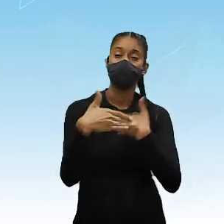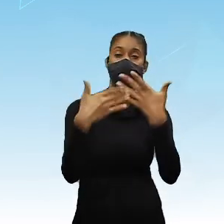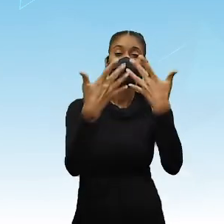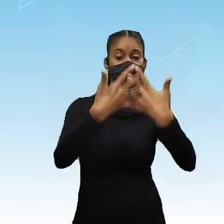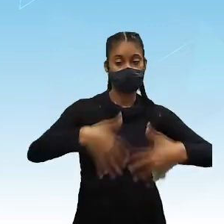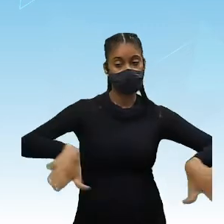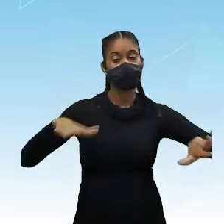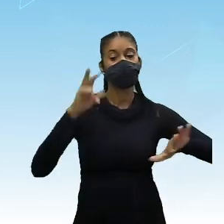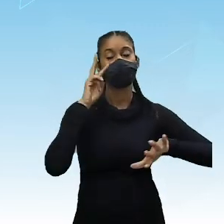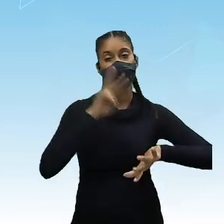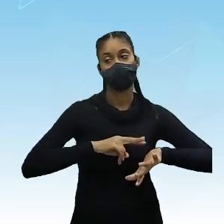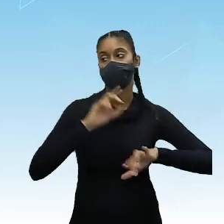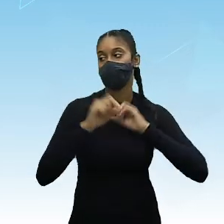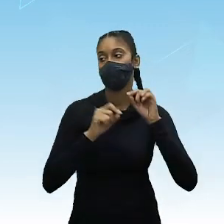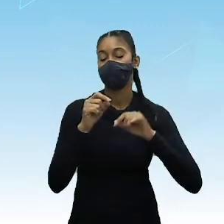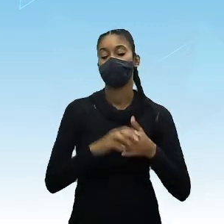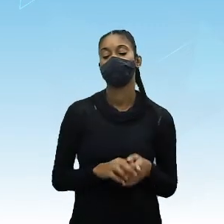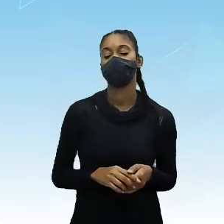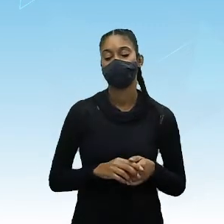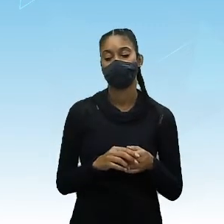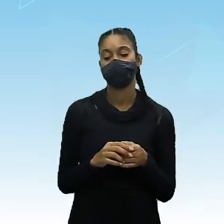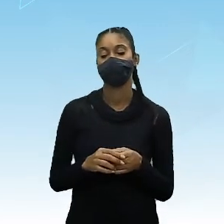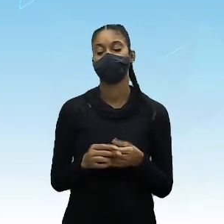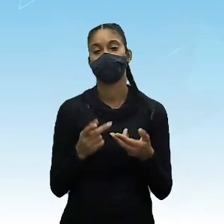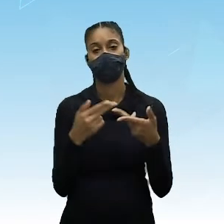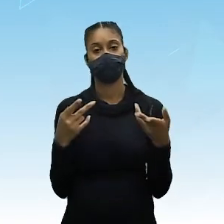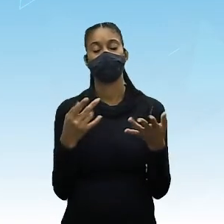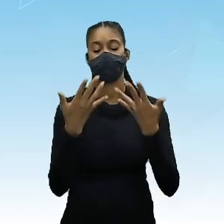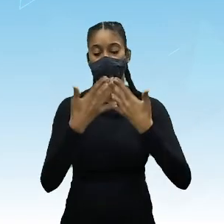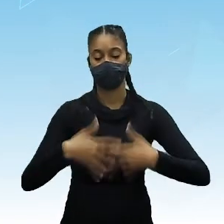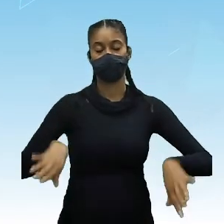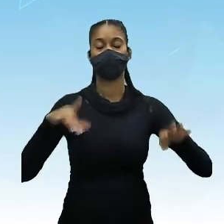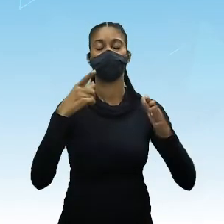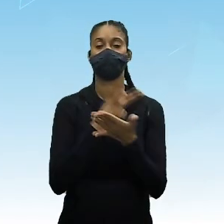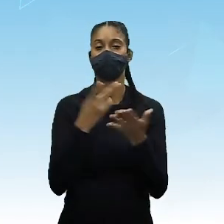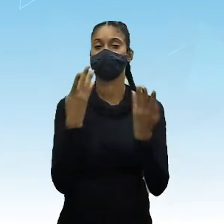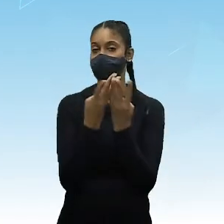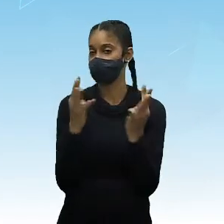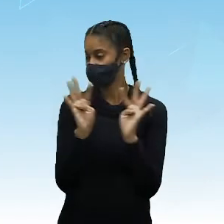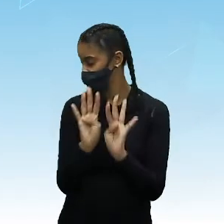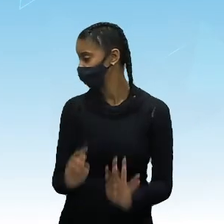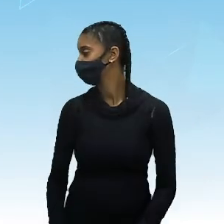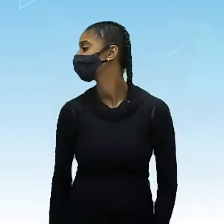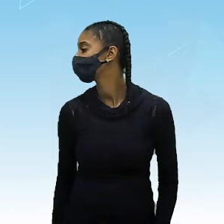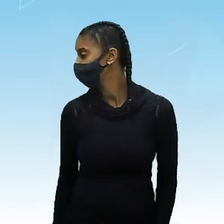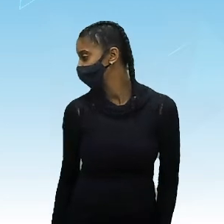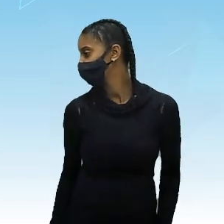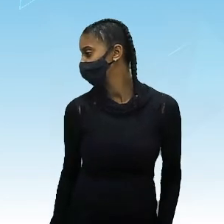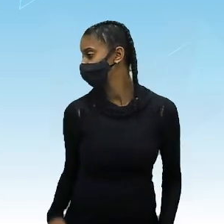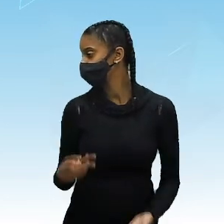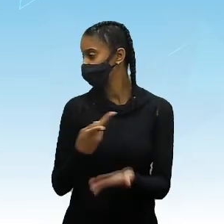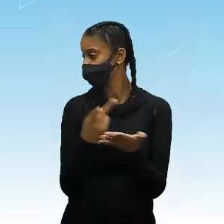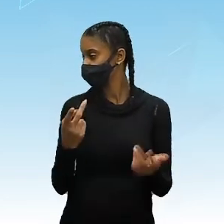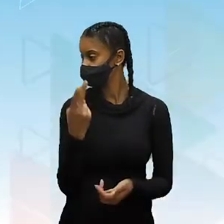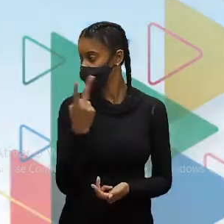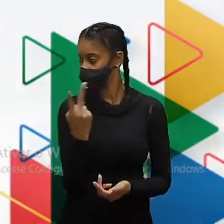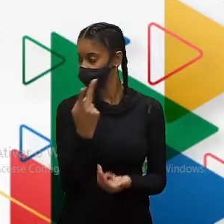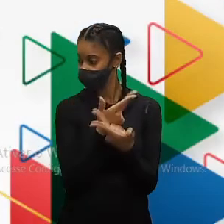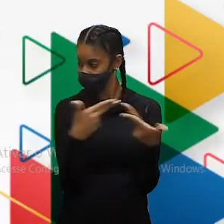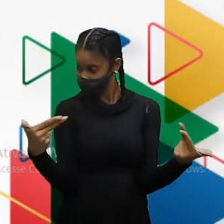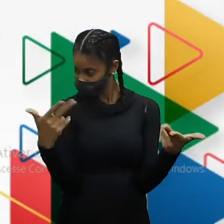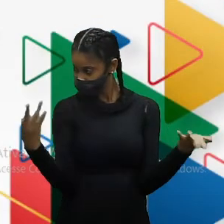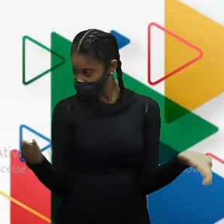observa lá no alface é um processo natural. O que acontece, basicamente, aí são duas situações. Eu